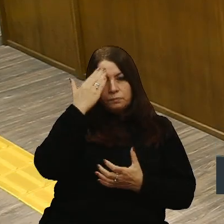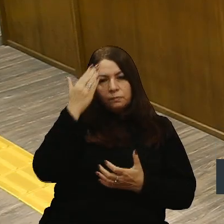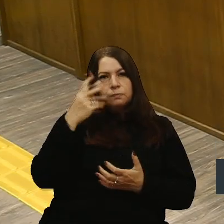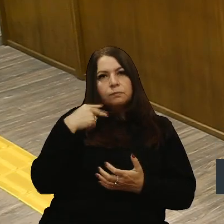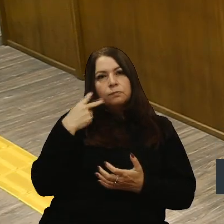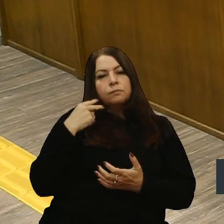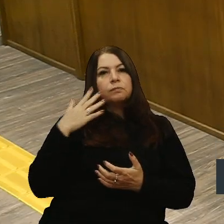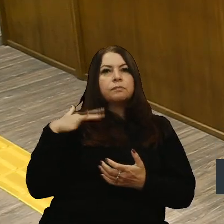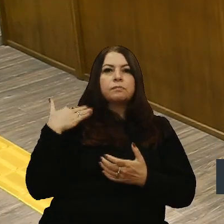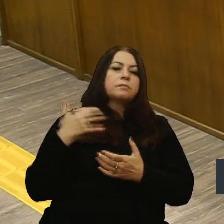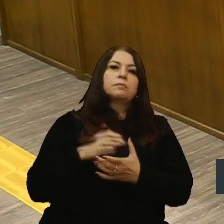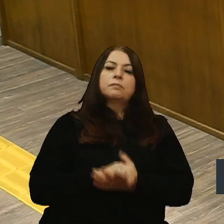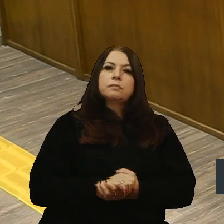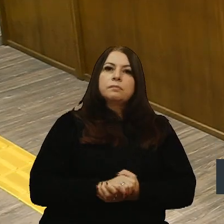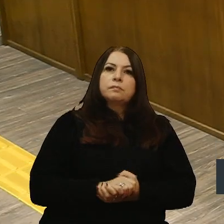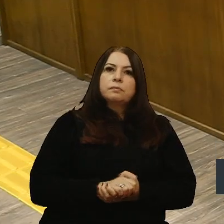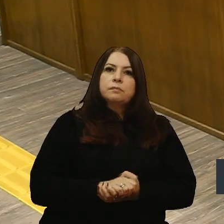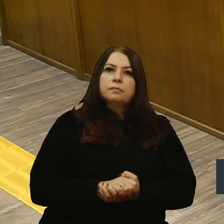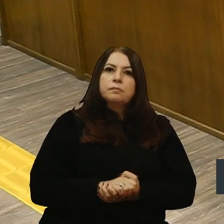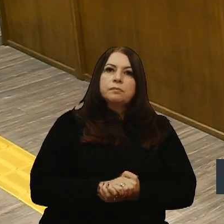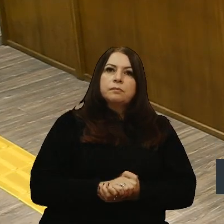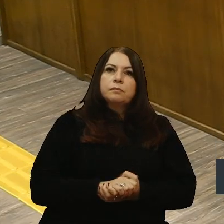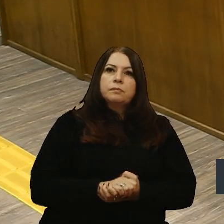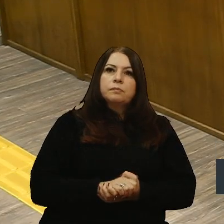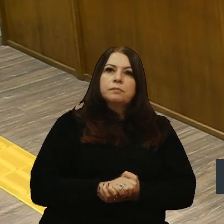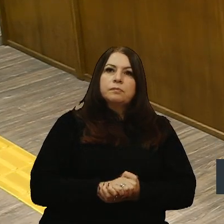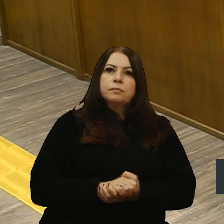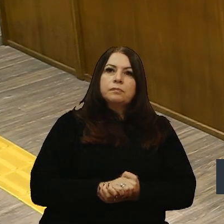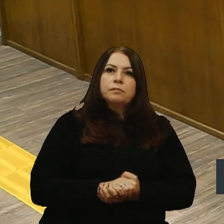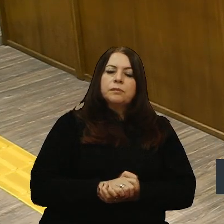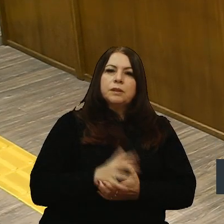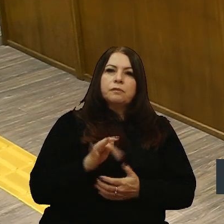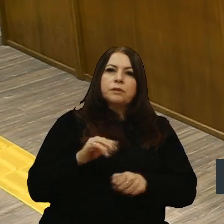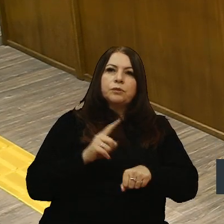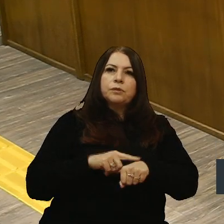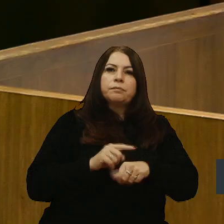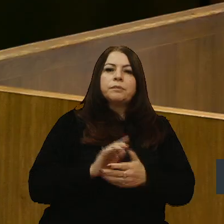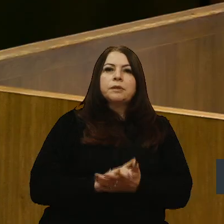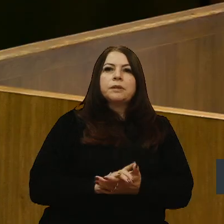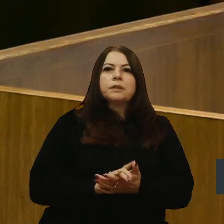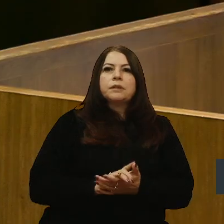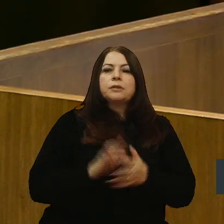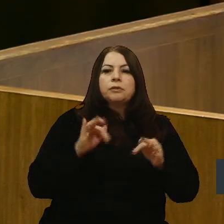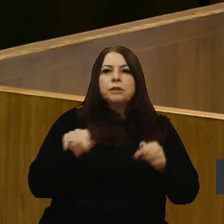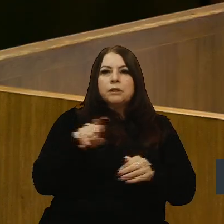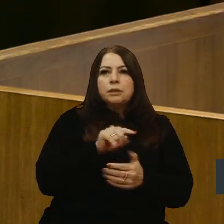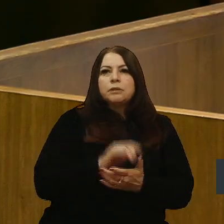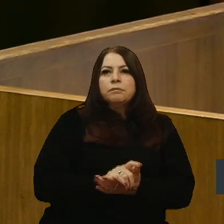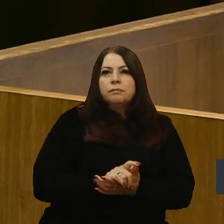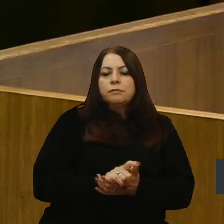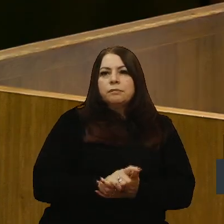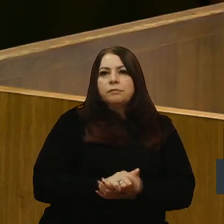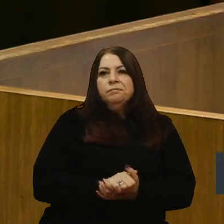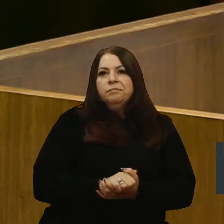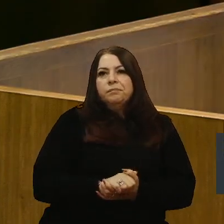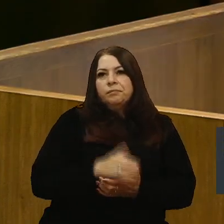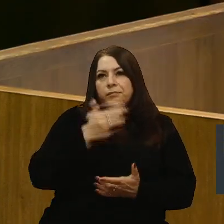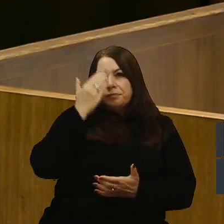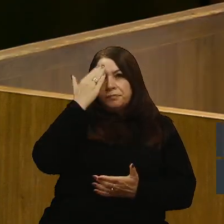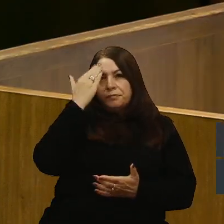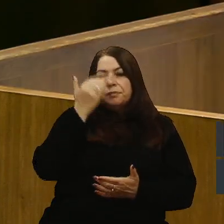Obrigada, vereadora Andressa. Terminou o tempo? Então, finalizando, colegas, eu